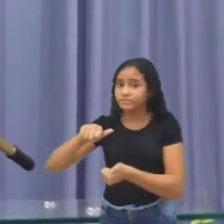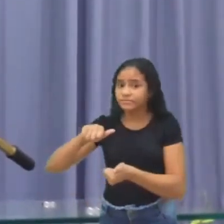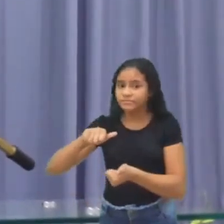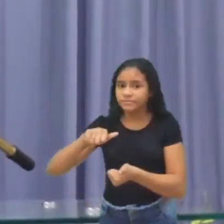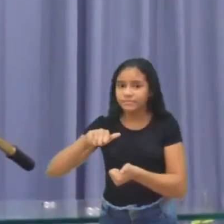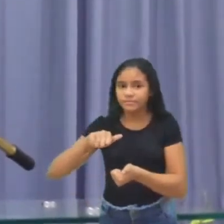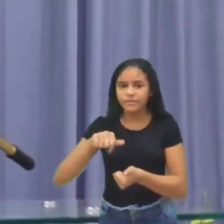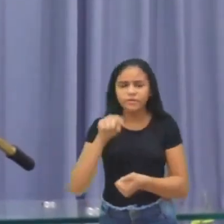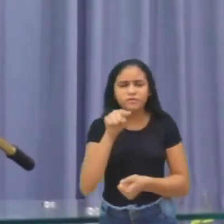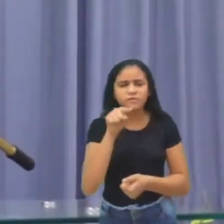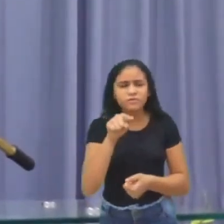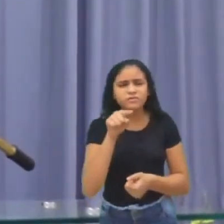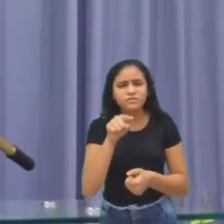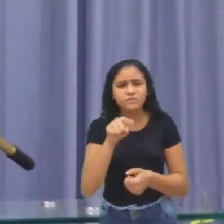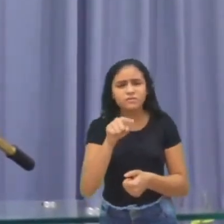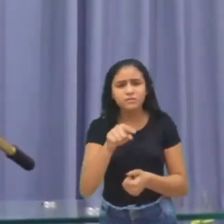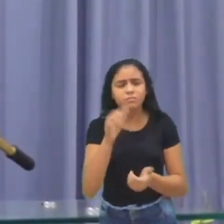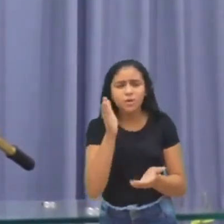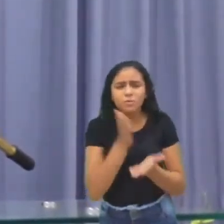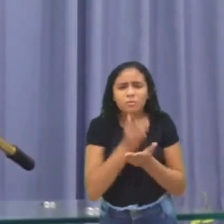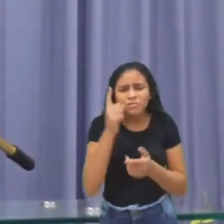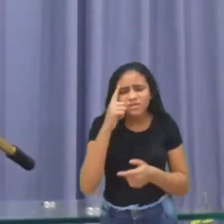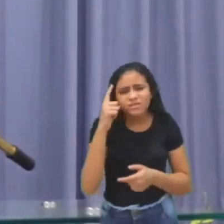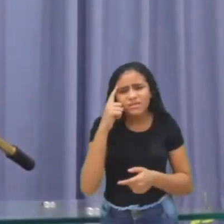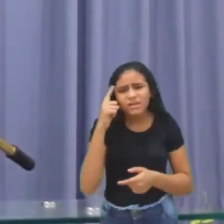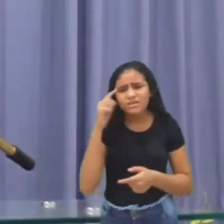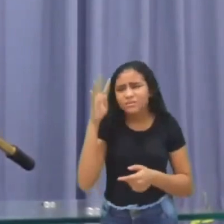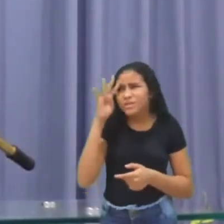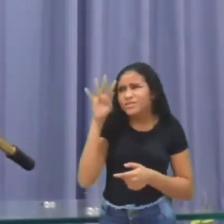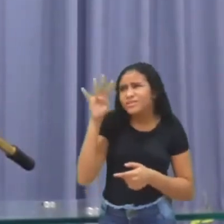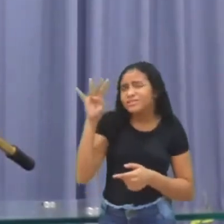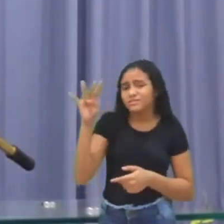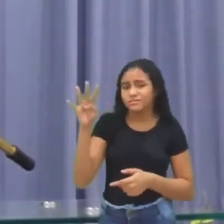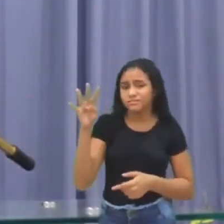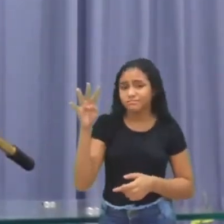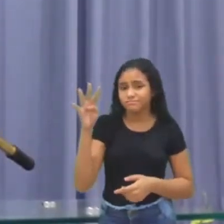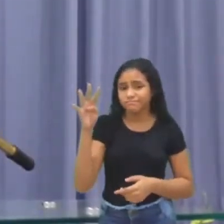Você parou para pensar aí? Está imaginando?